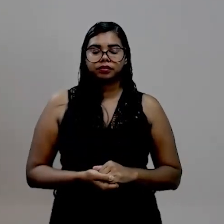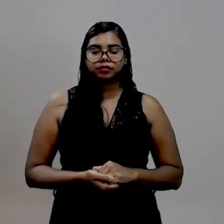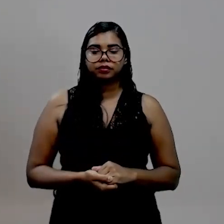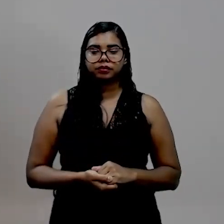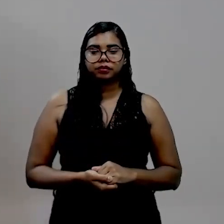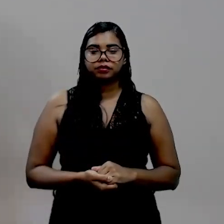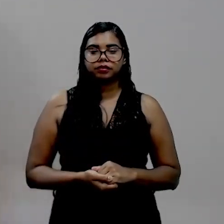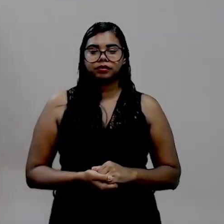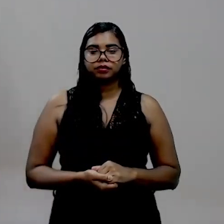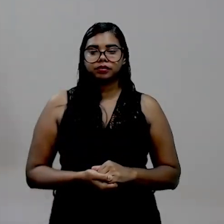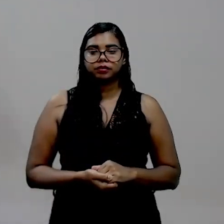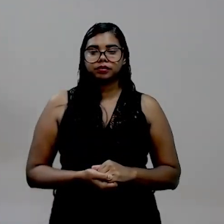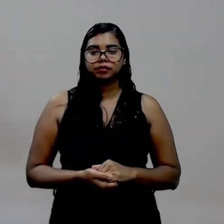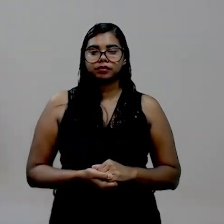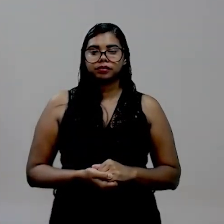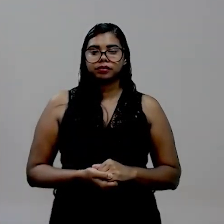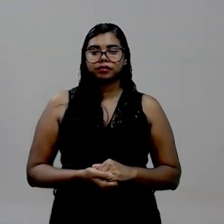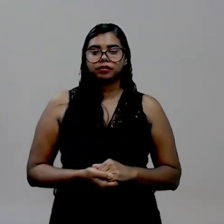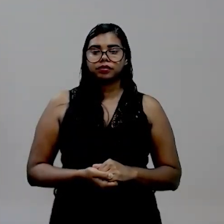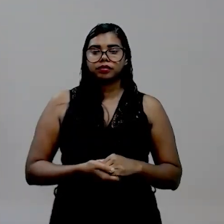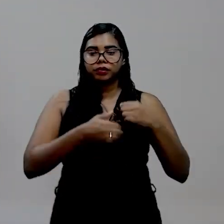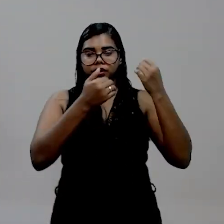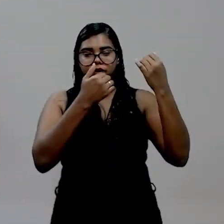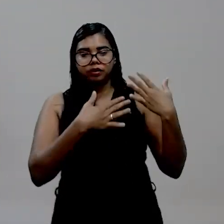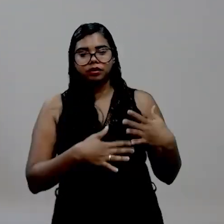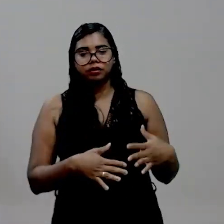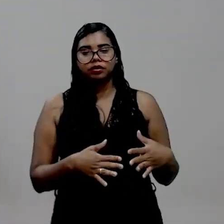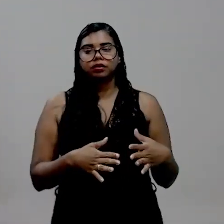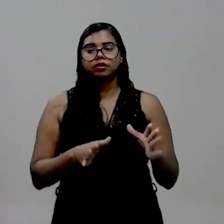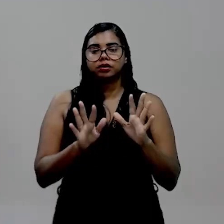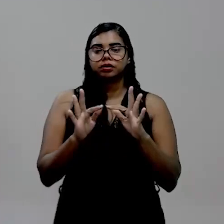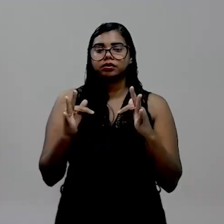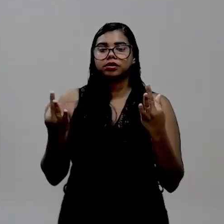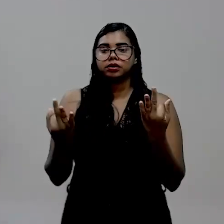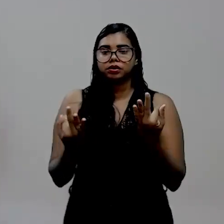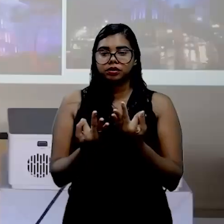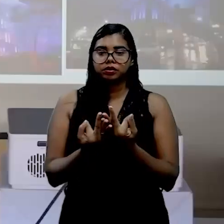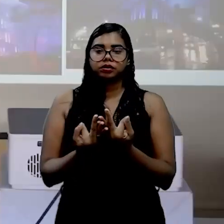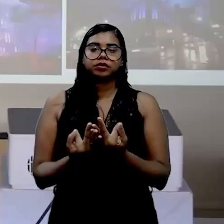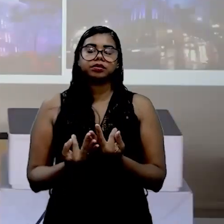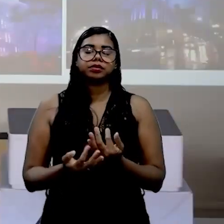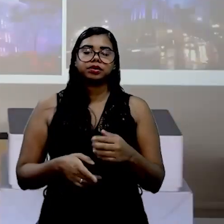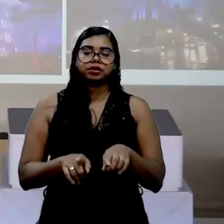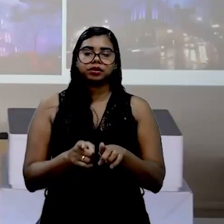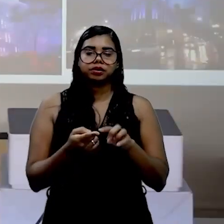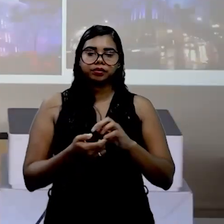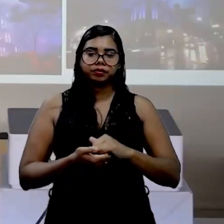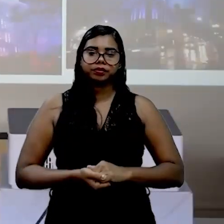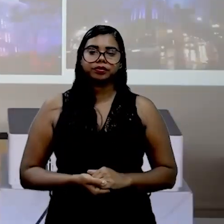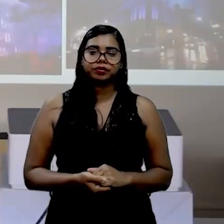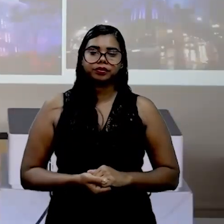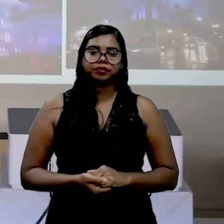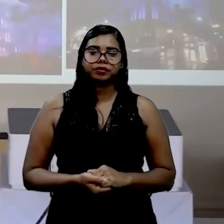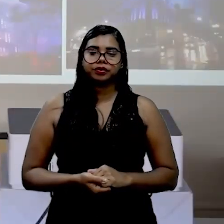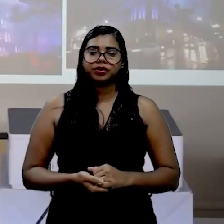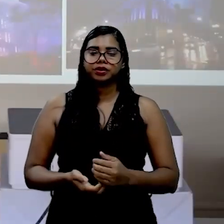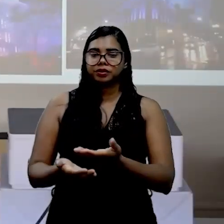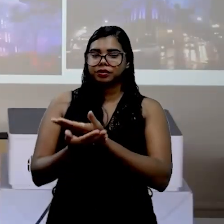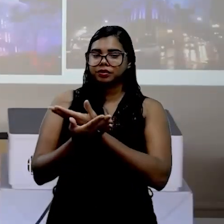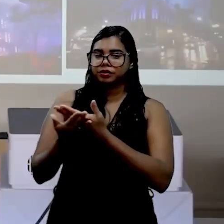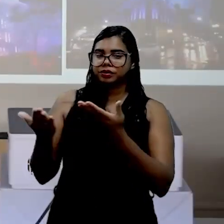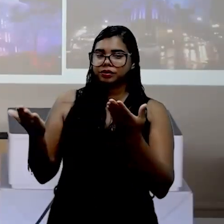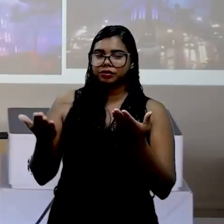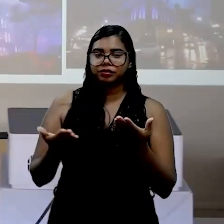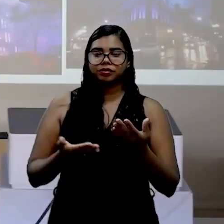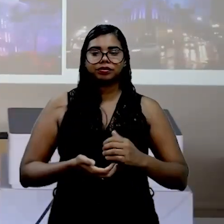essa mensagem e passem para os seus pais, avós, irmãos, esposos, né? E como todo negócio tem uma gozação, né? Esse